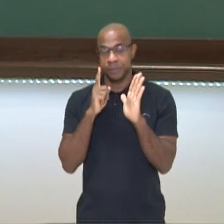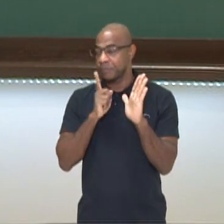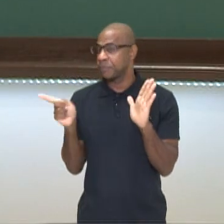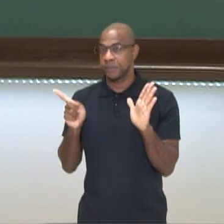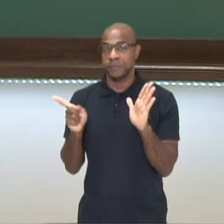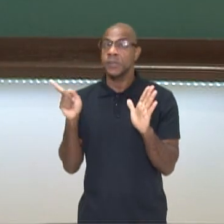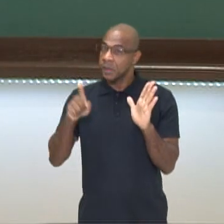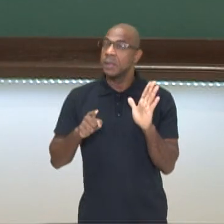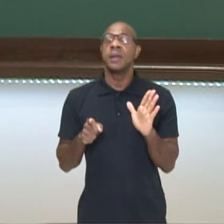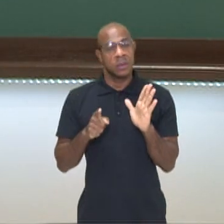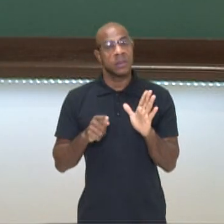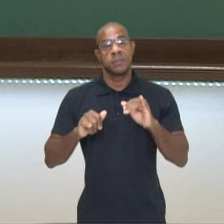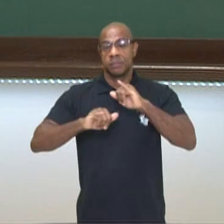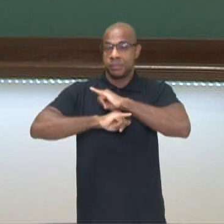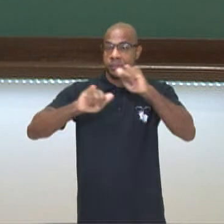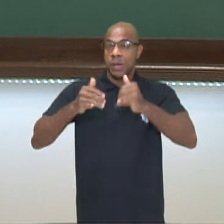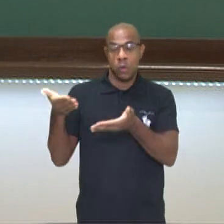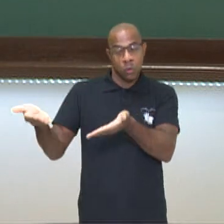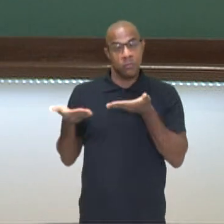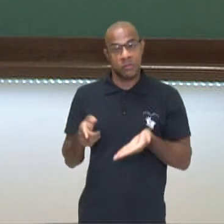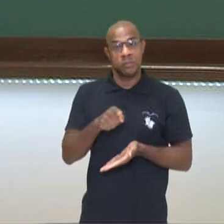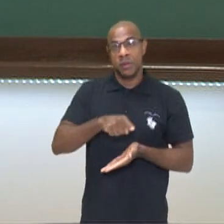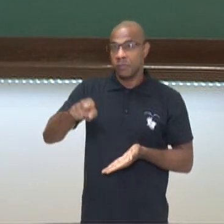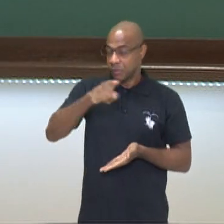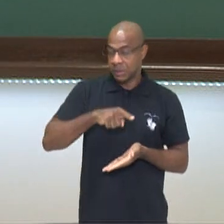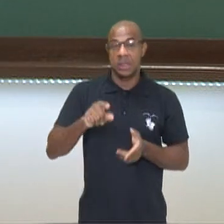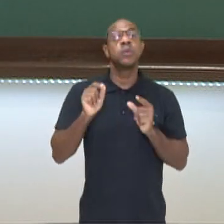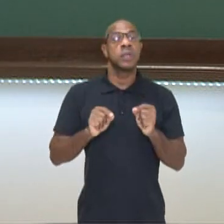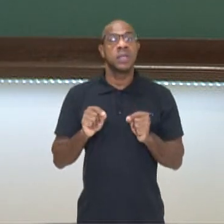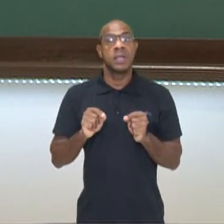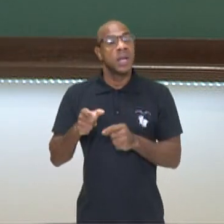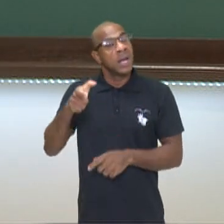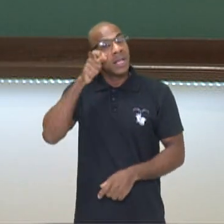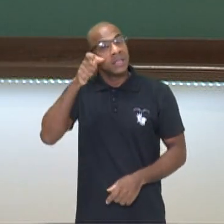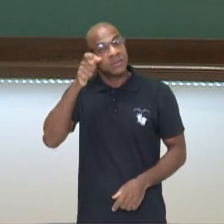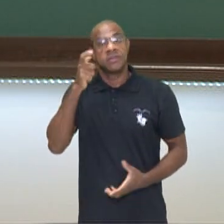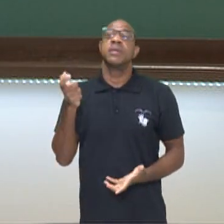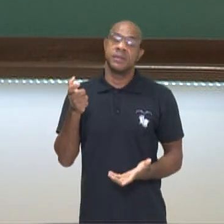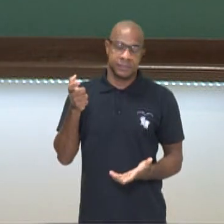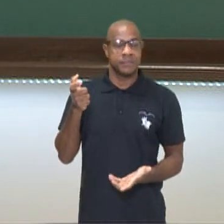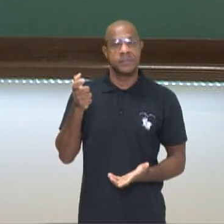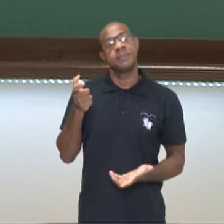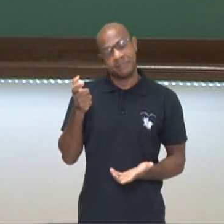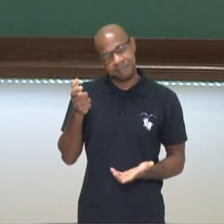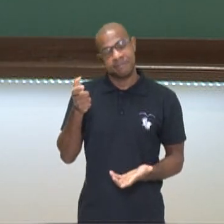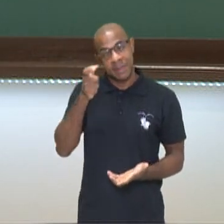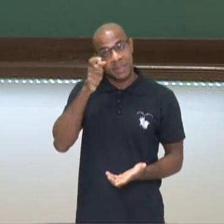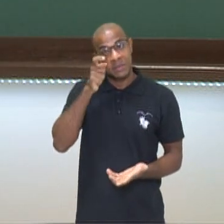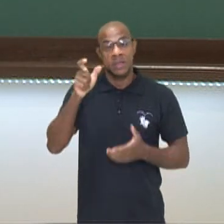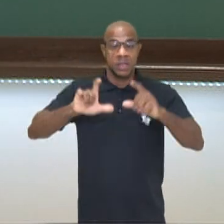ver, é uma chamada, é um convite para o espectador assistir o programa, que será no dia ou